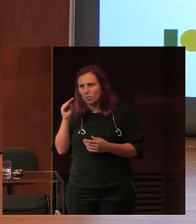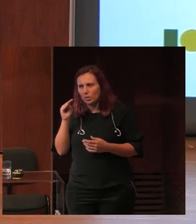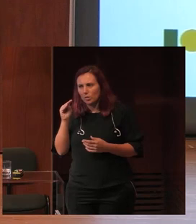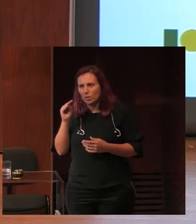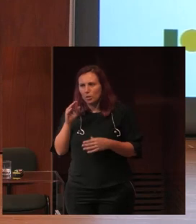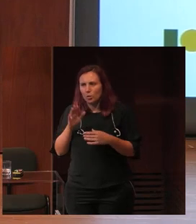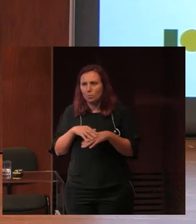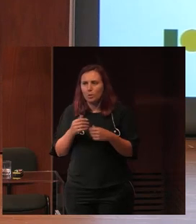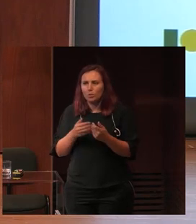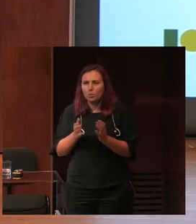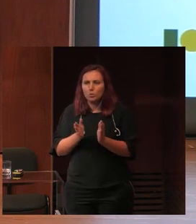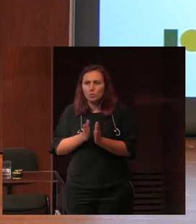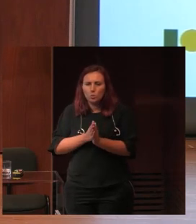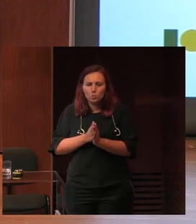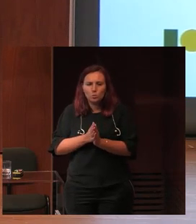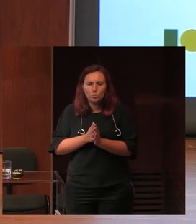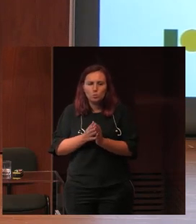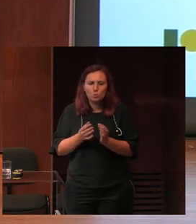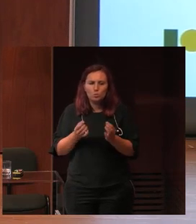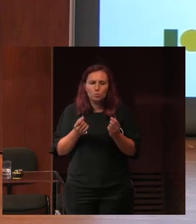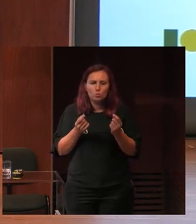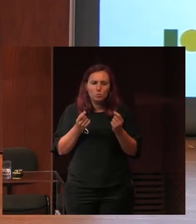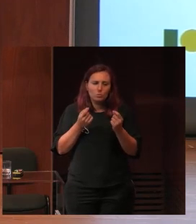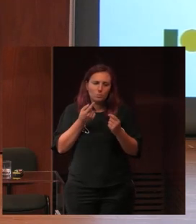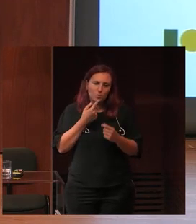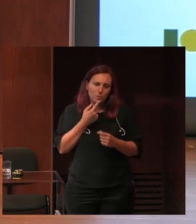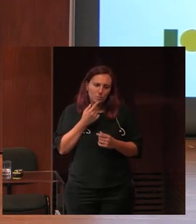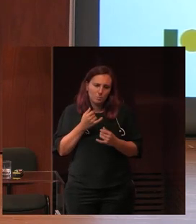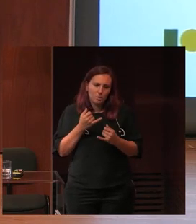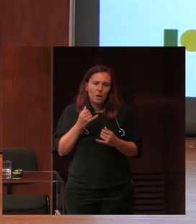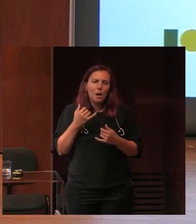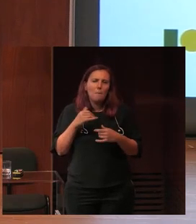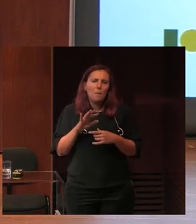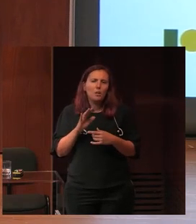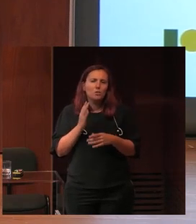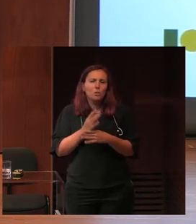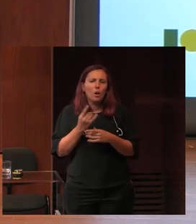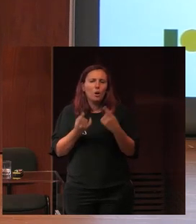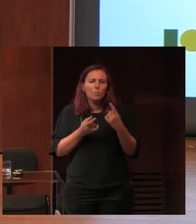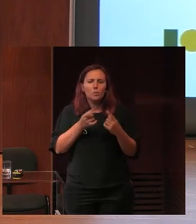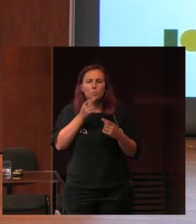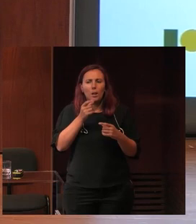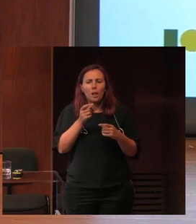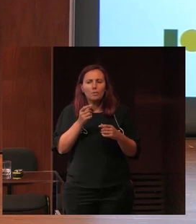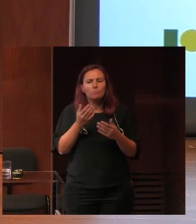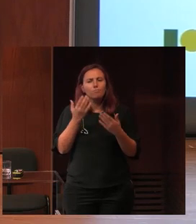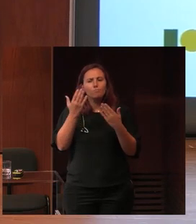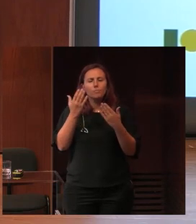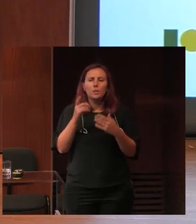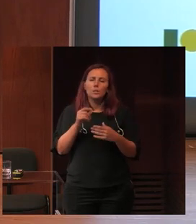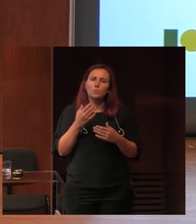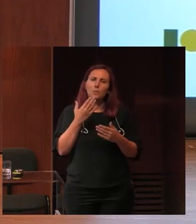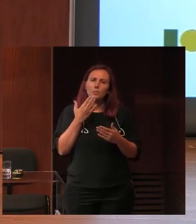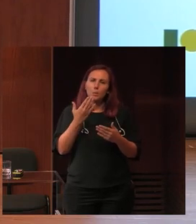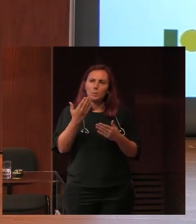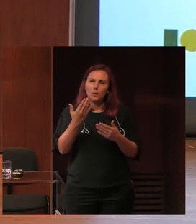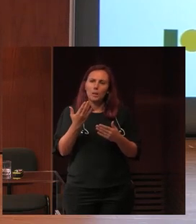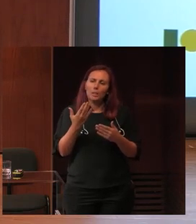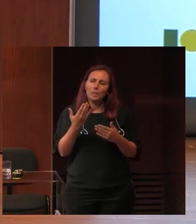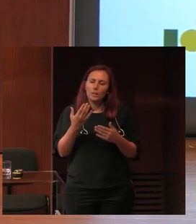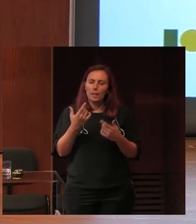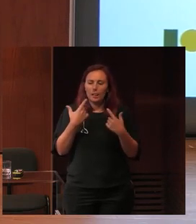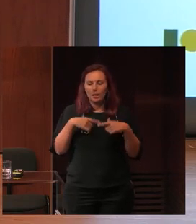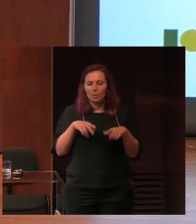vez que toda a gente entende. No entanto, só duas ou três palavras de saudação e de agradecimento na nossa